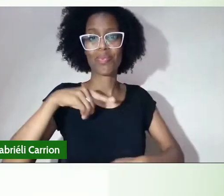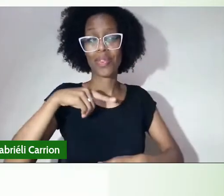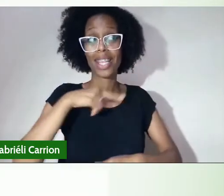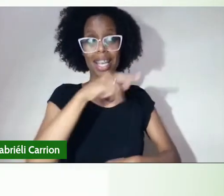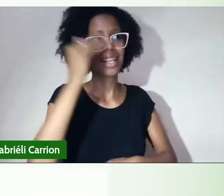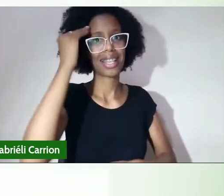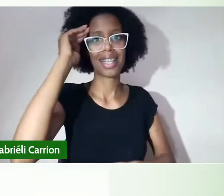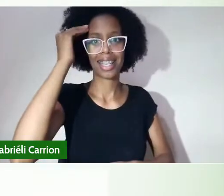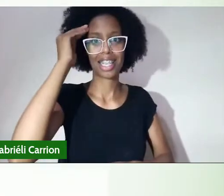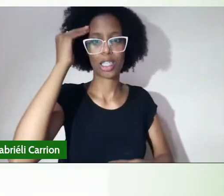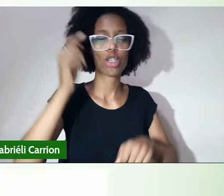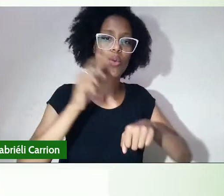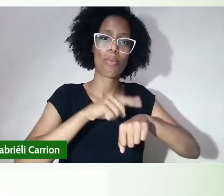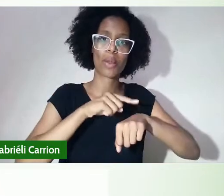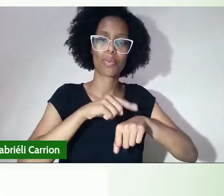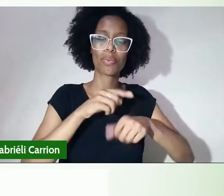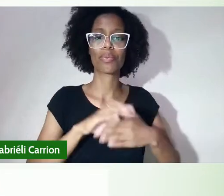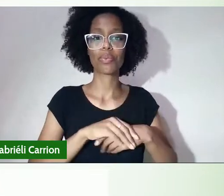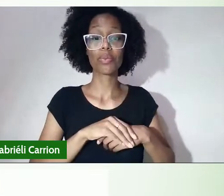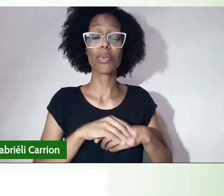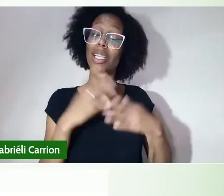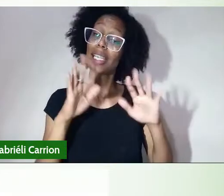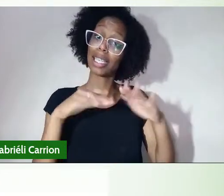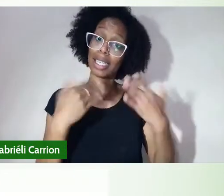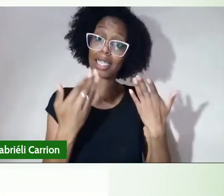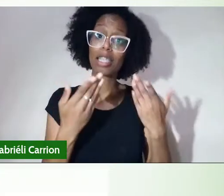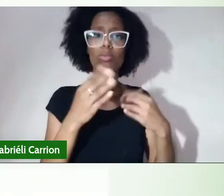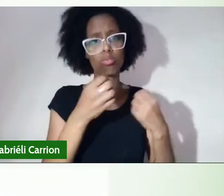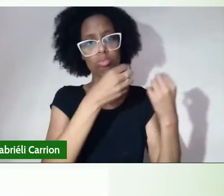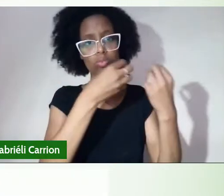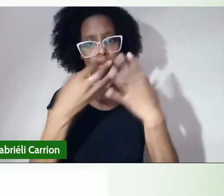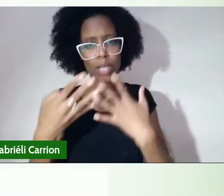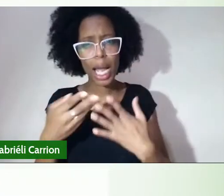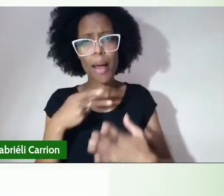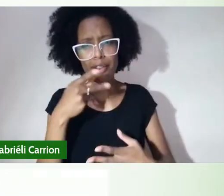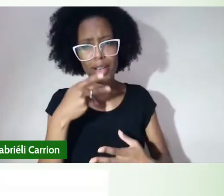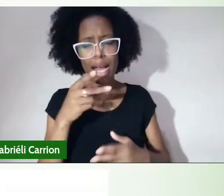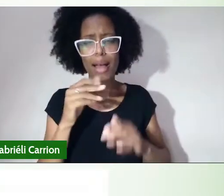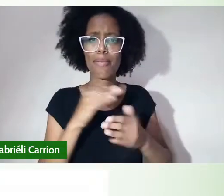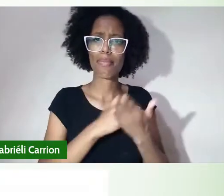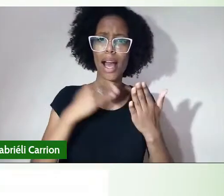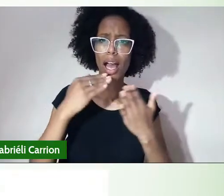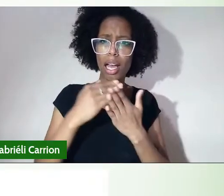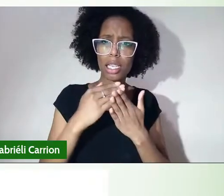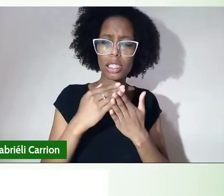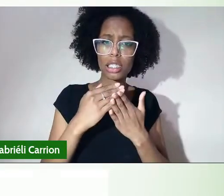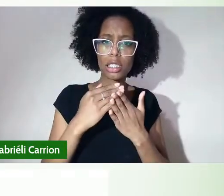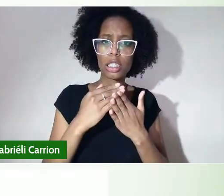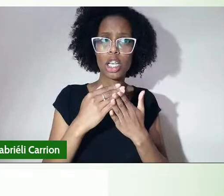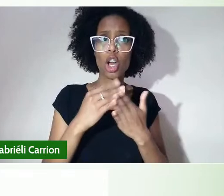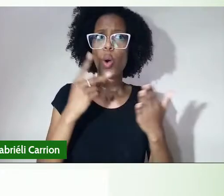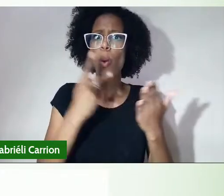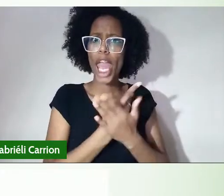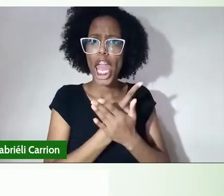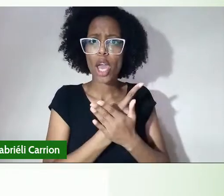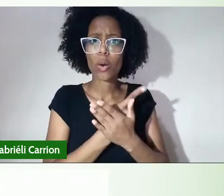naquele momento, né? Então, né, se a senhora puder, né, falar um pouco mais para nós, né, sobre isso.